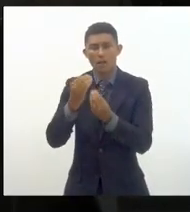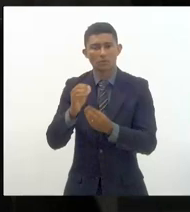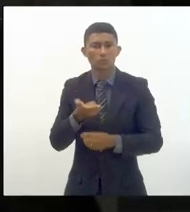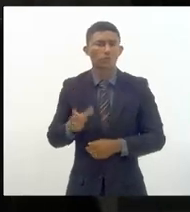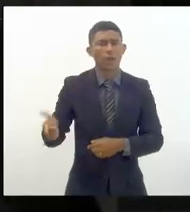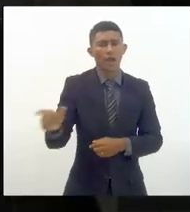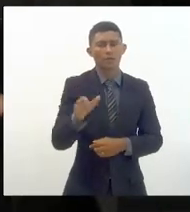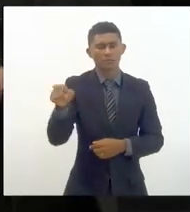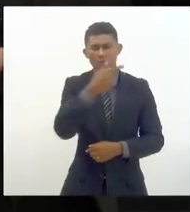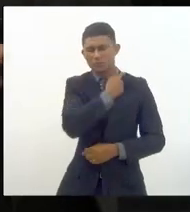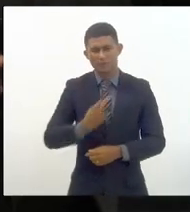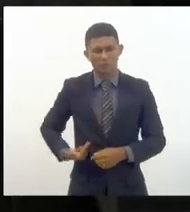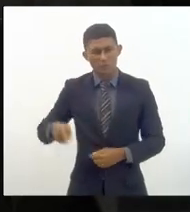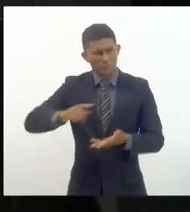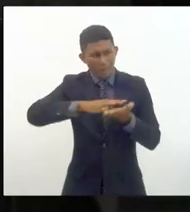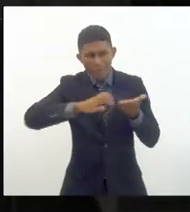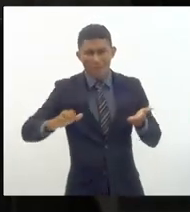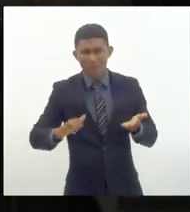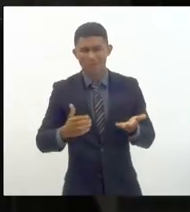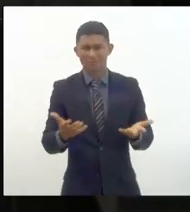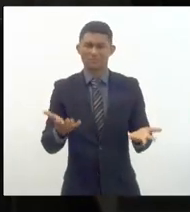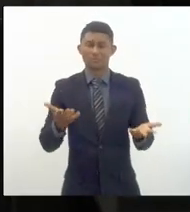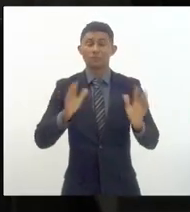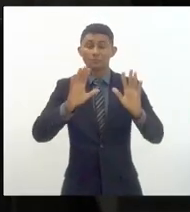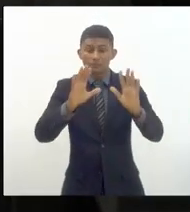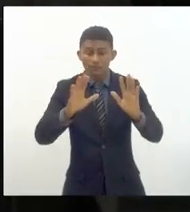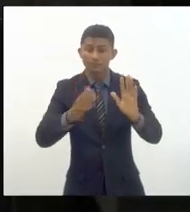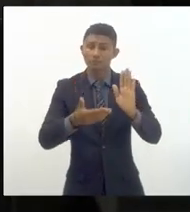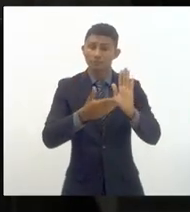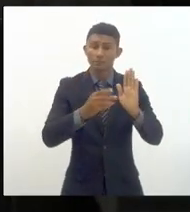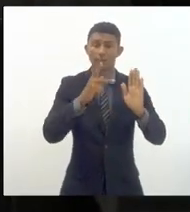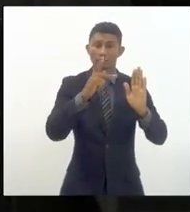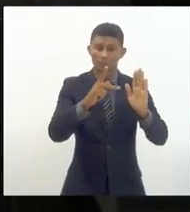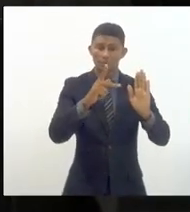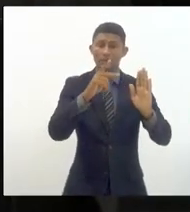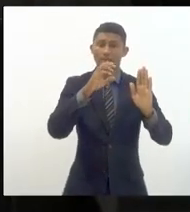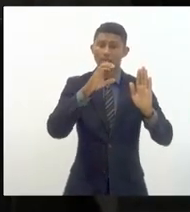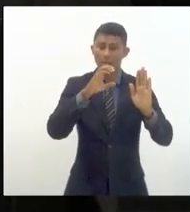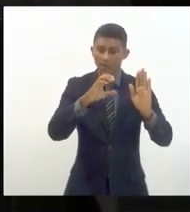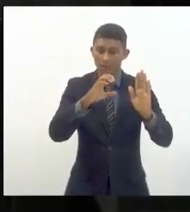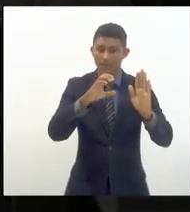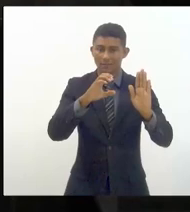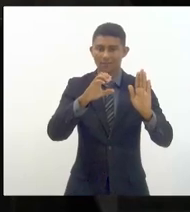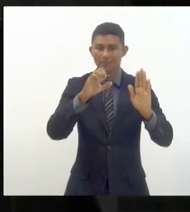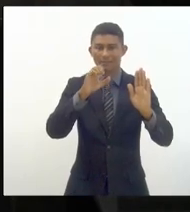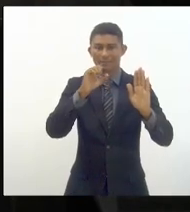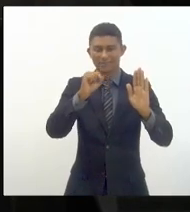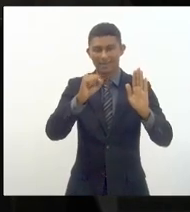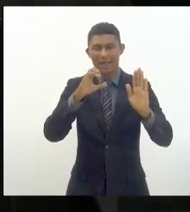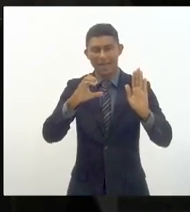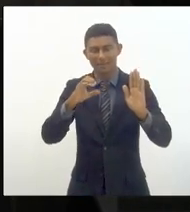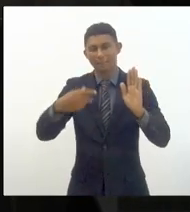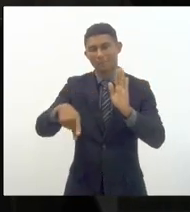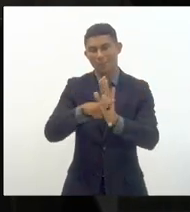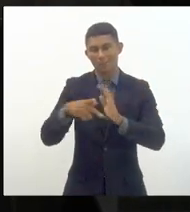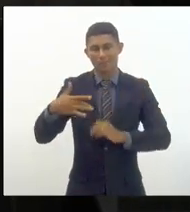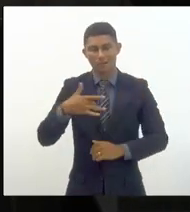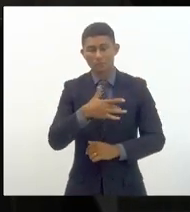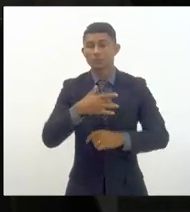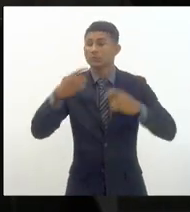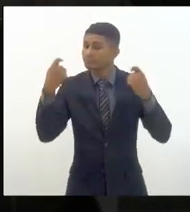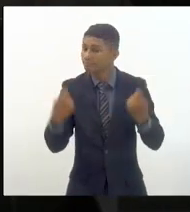vetou esse auxílio alimentação enfim para o caso do pccs da Saúde e tem que tem que